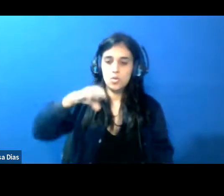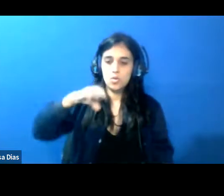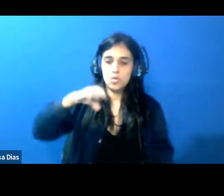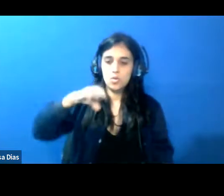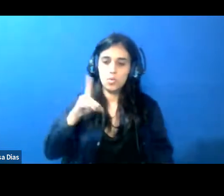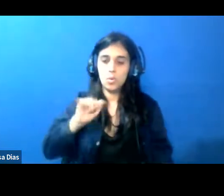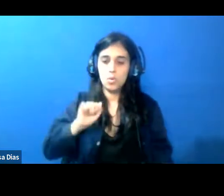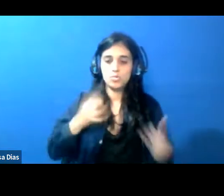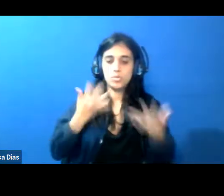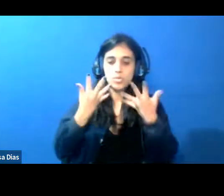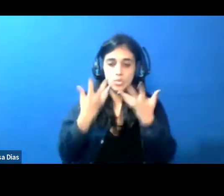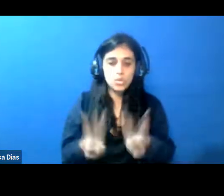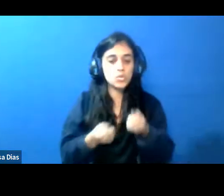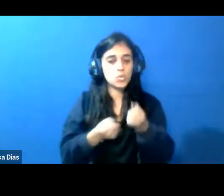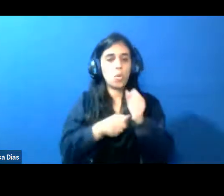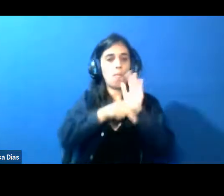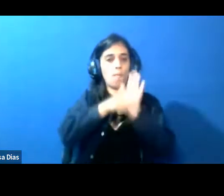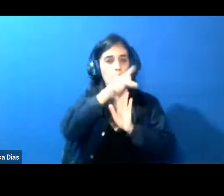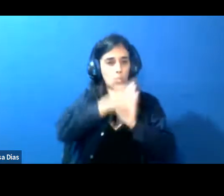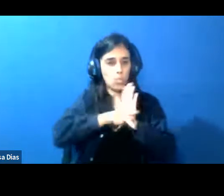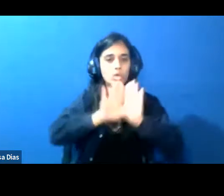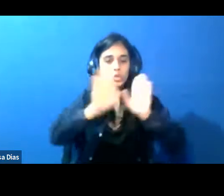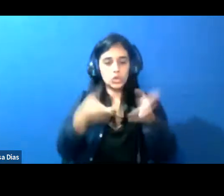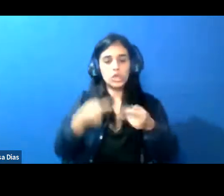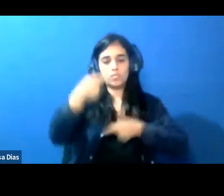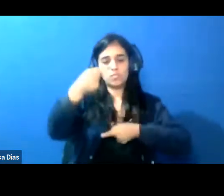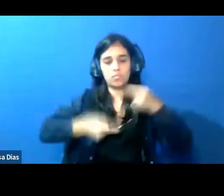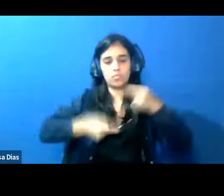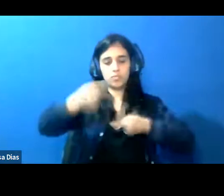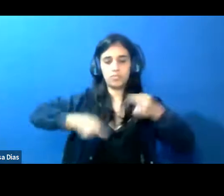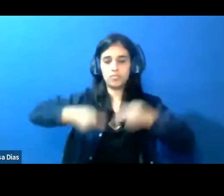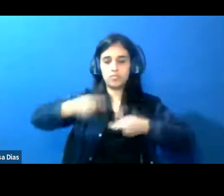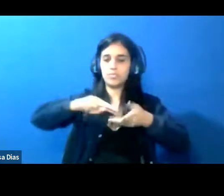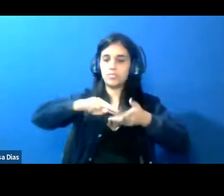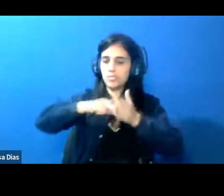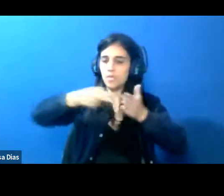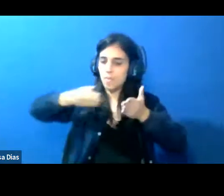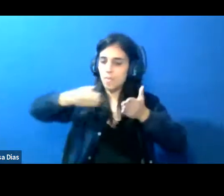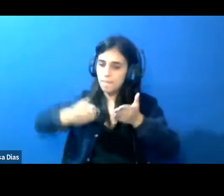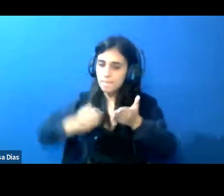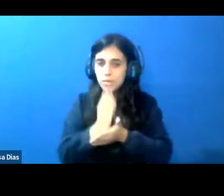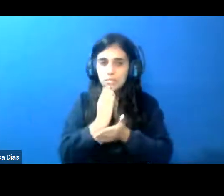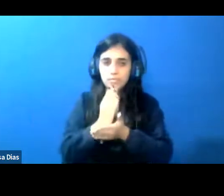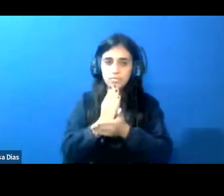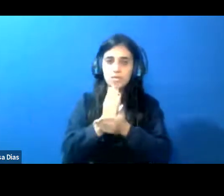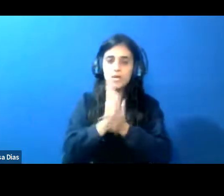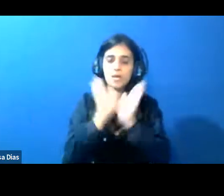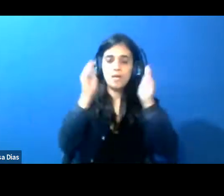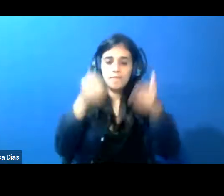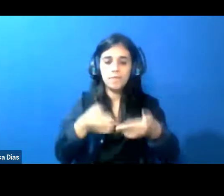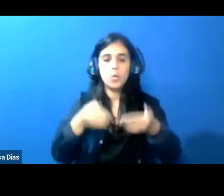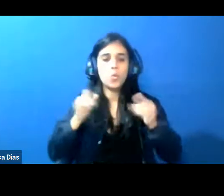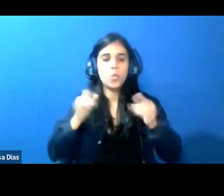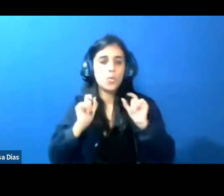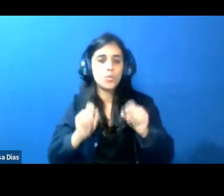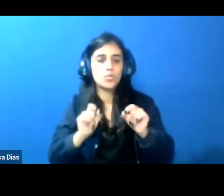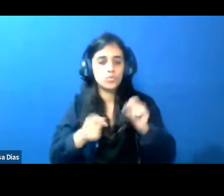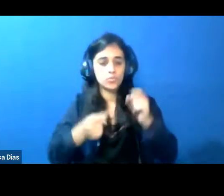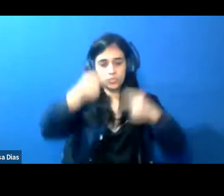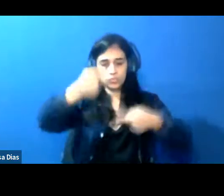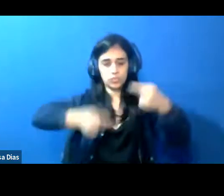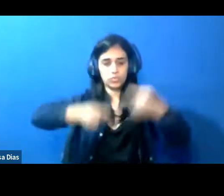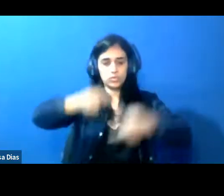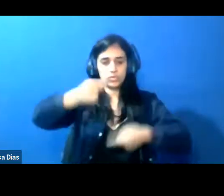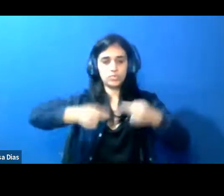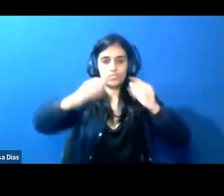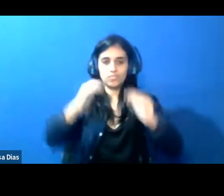este programa, foi debatido e foi assumido, tendo como centralidade o debate da